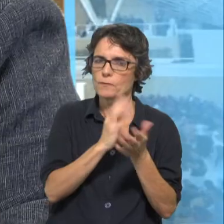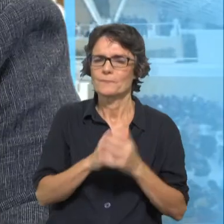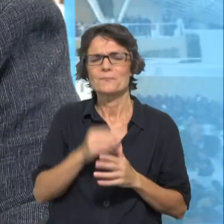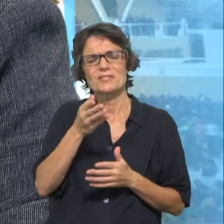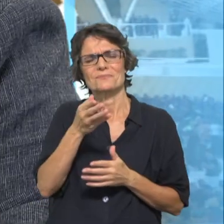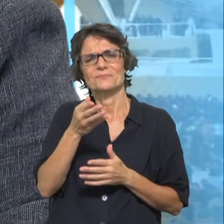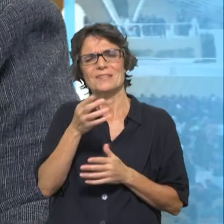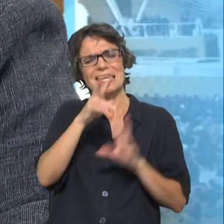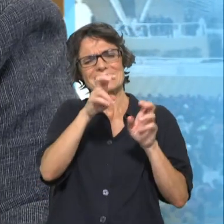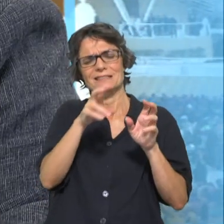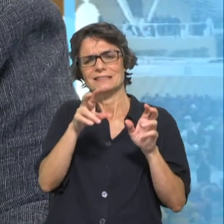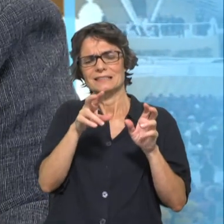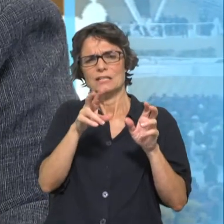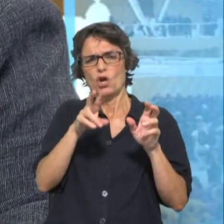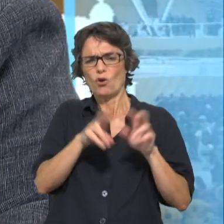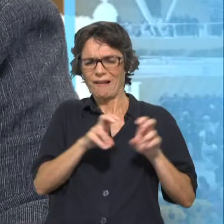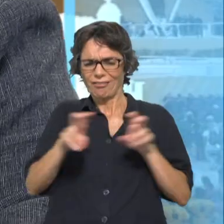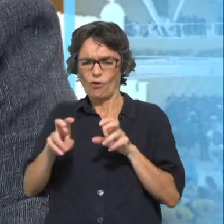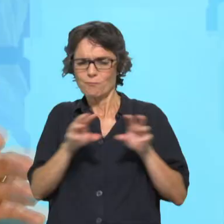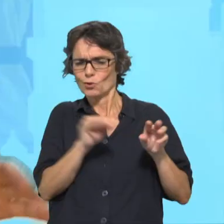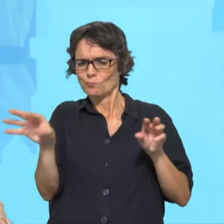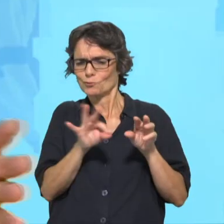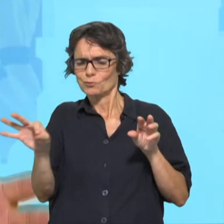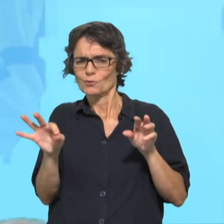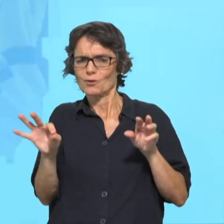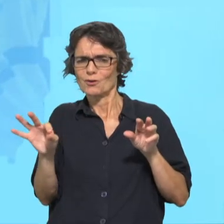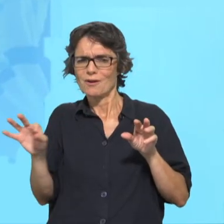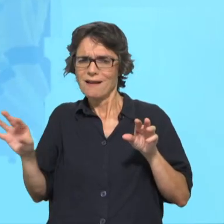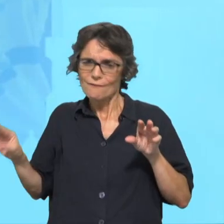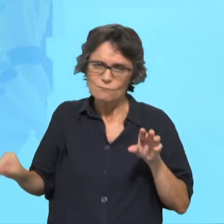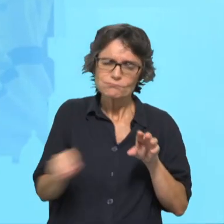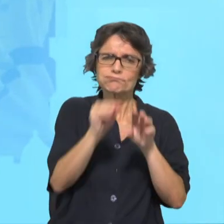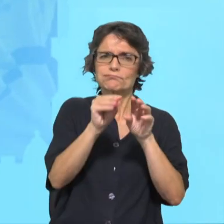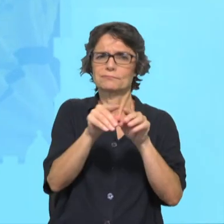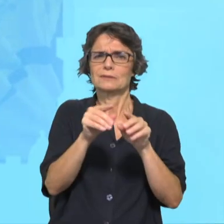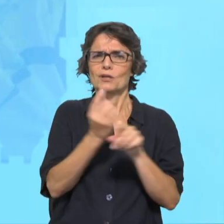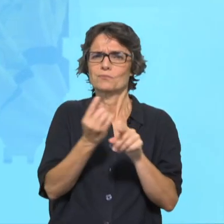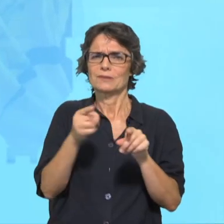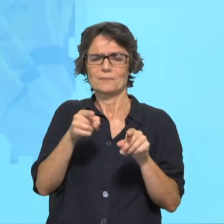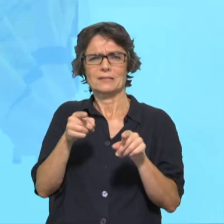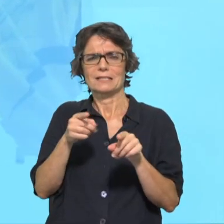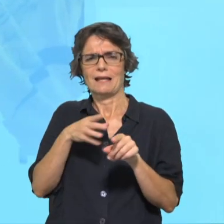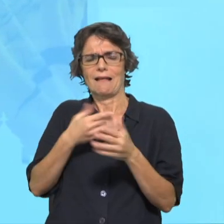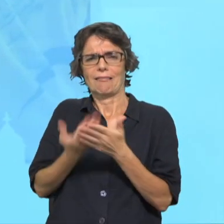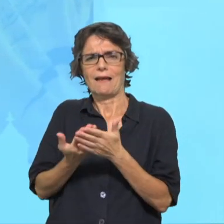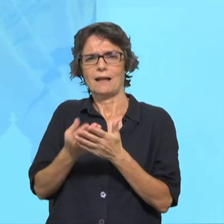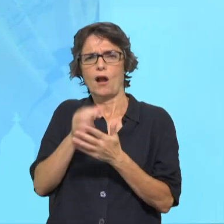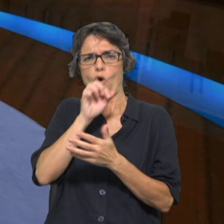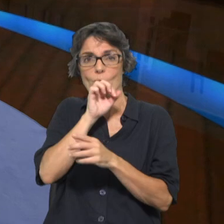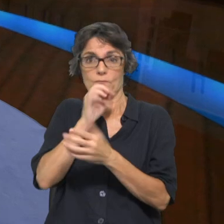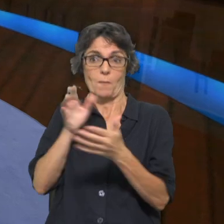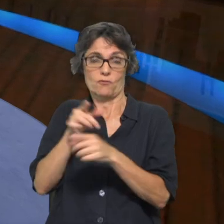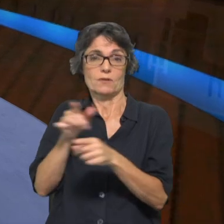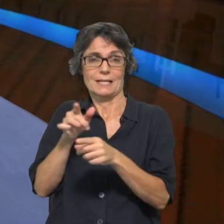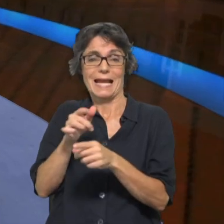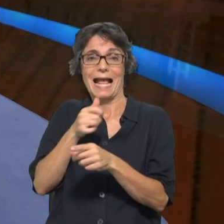seja, retirar de uma Assembleia, essencialmente de bispos, retirar-lhes o poder de decisão e remeter a